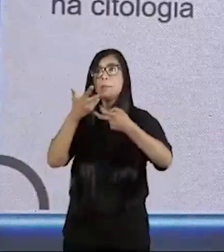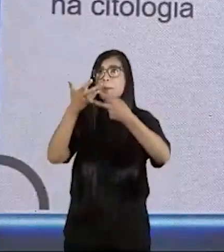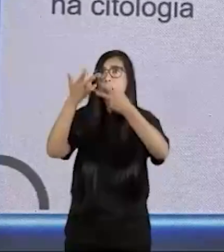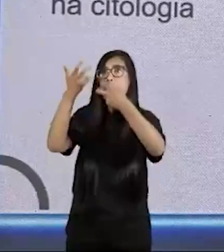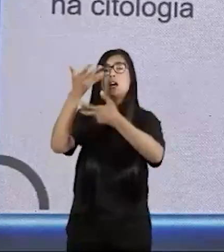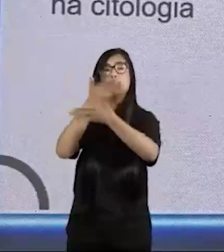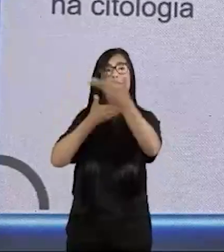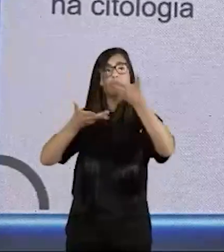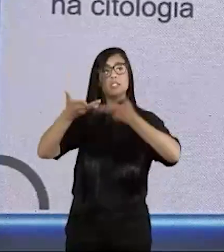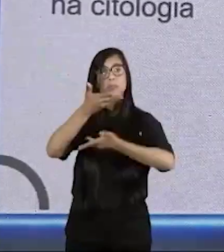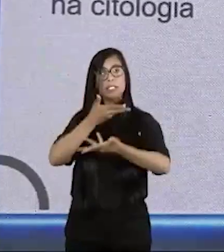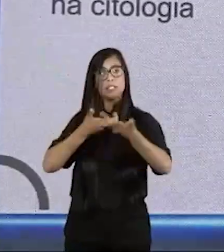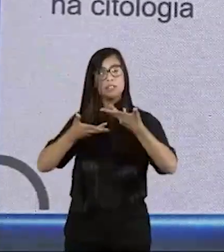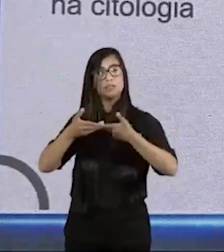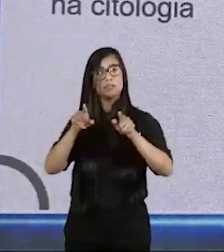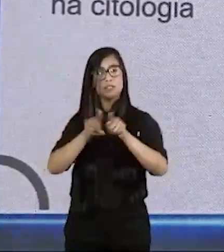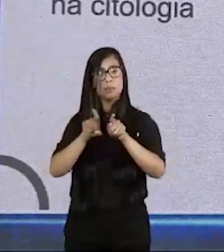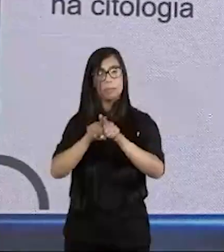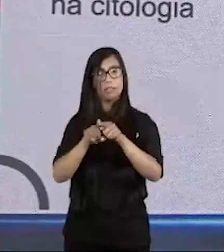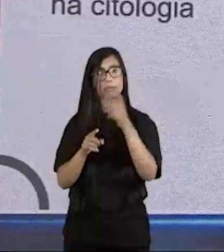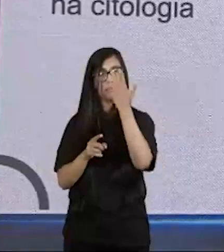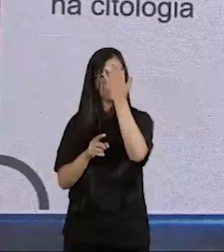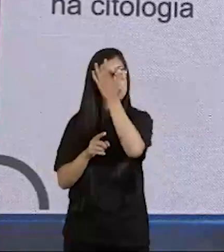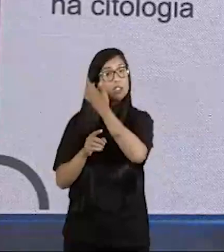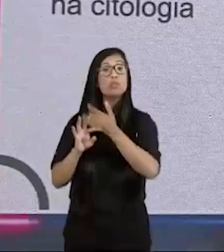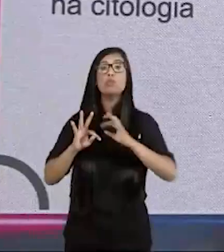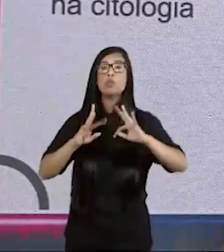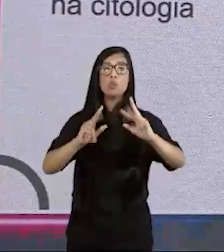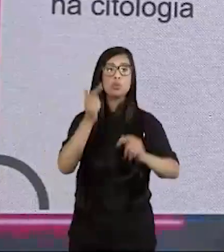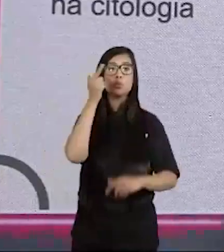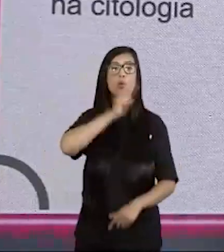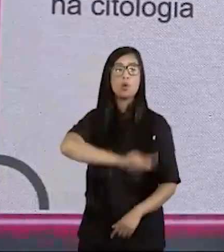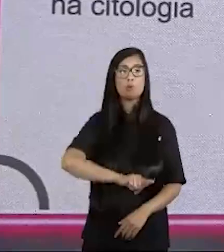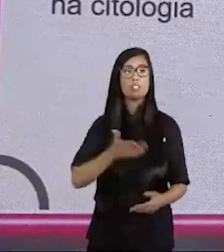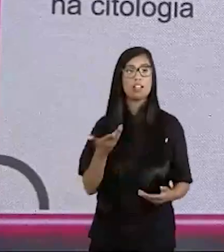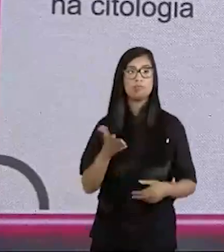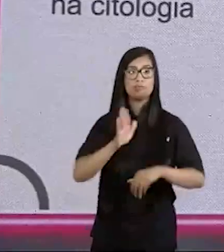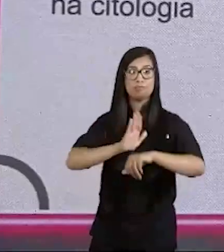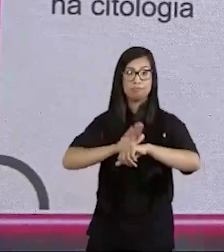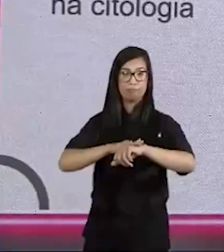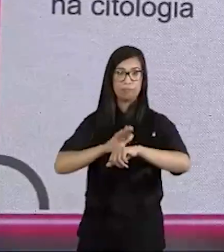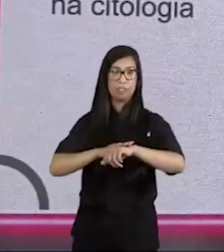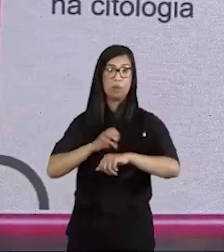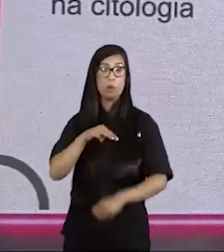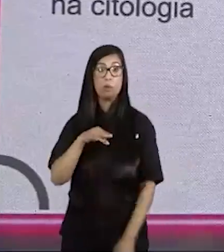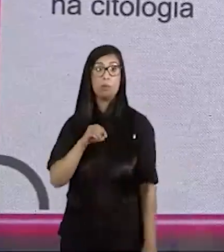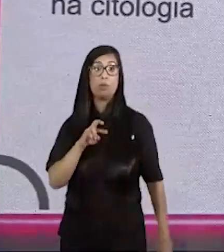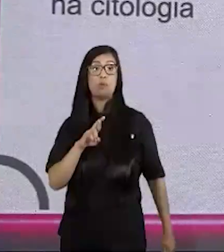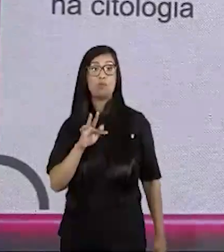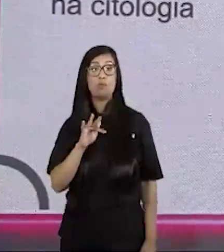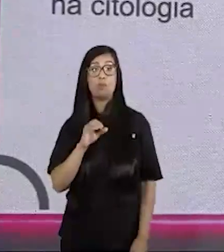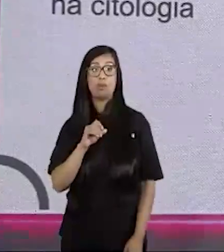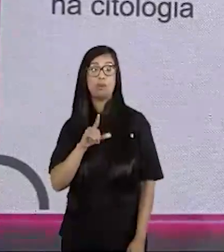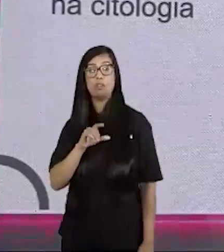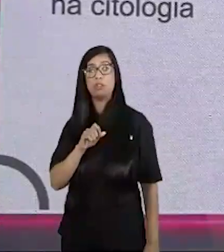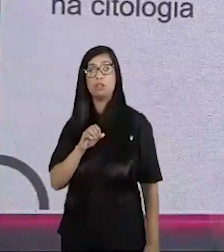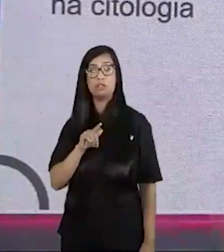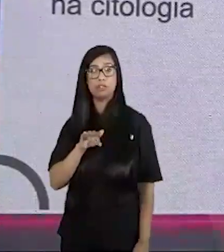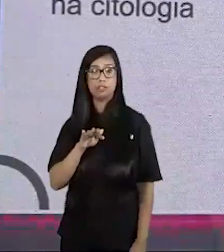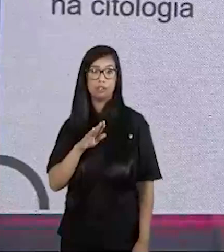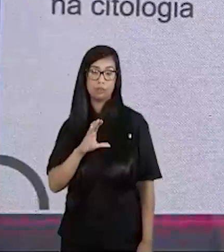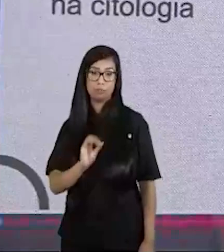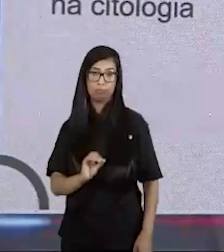lâmina se descreve o que encontrou. Se monta um diagnóstico morfológico. E, na sequência, se